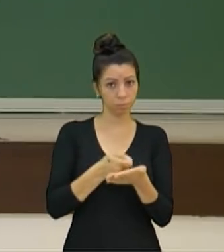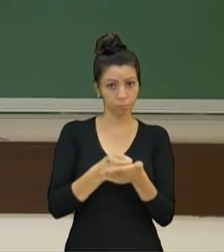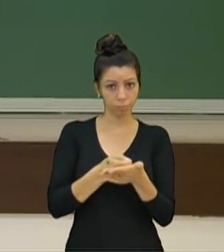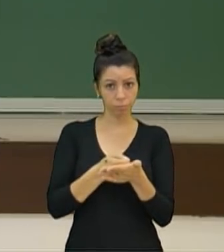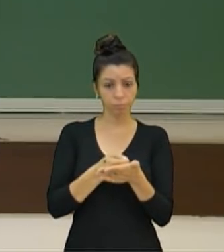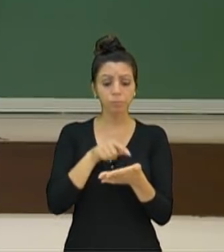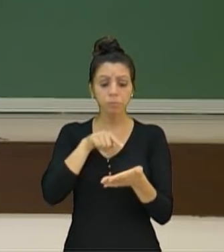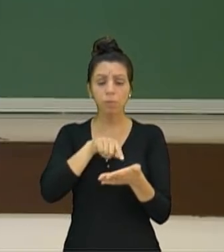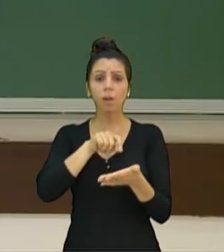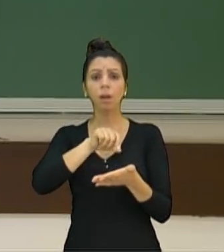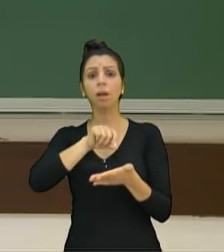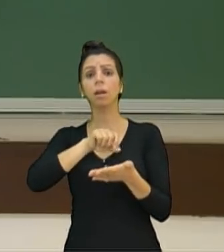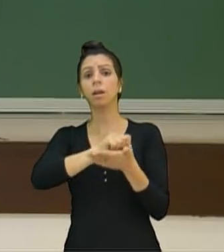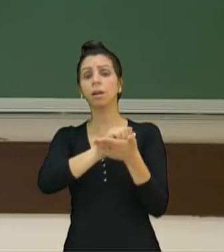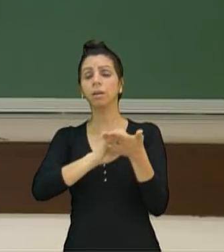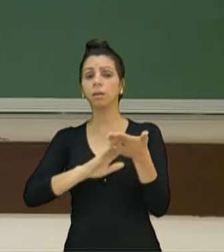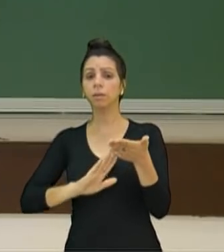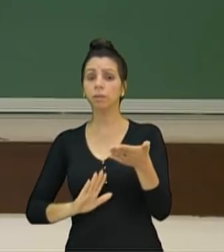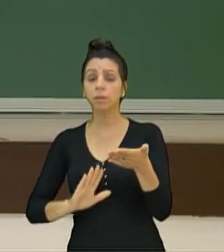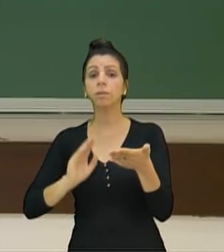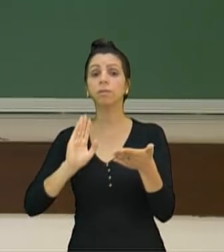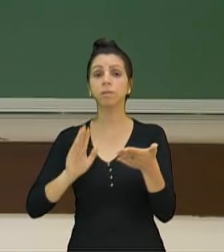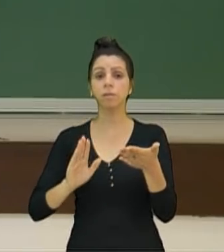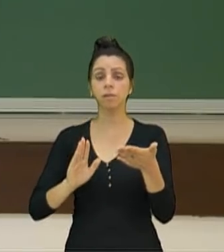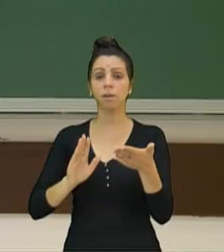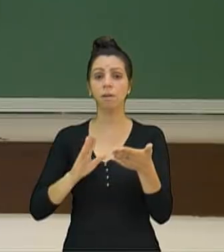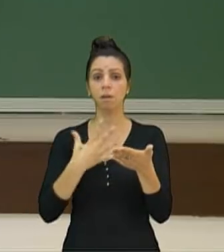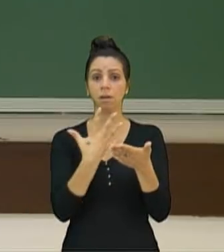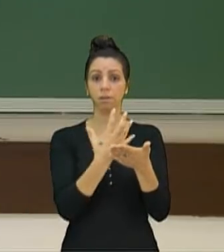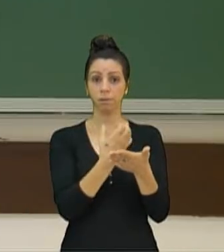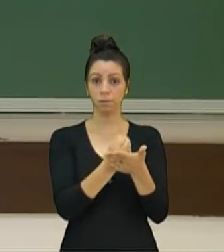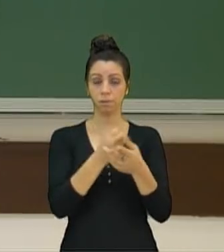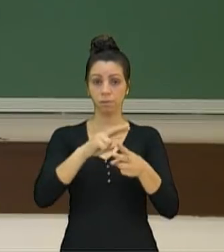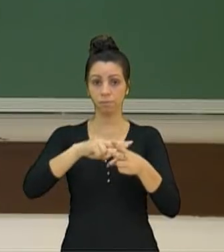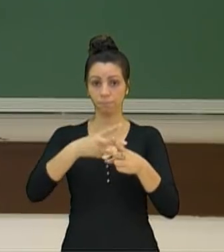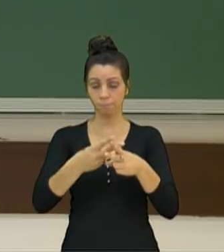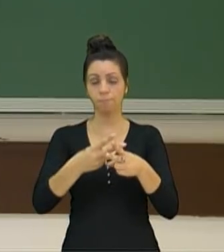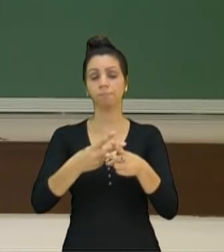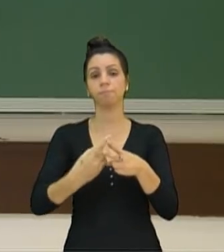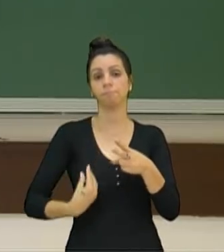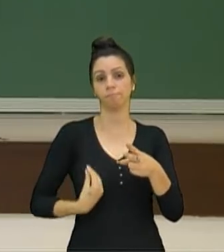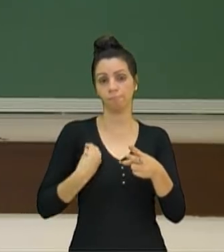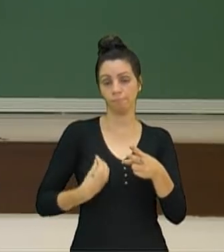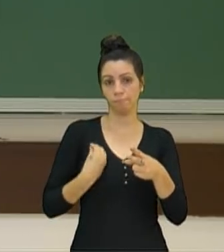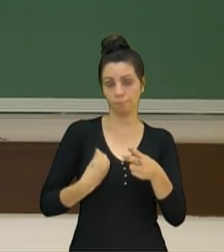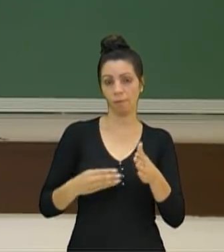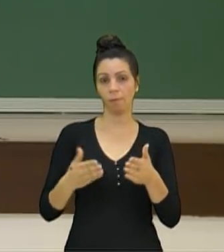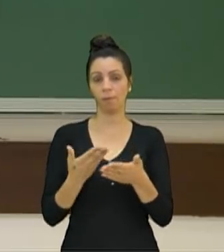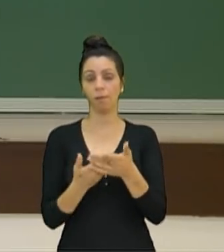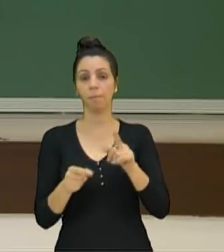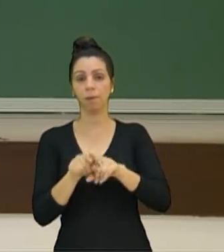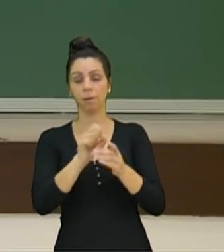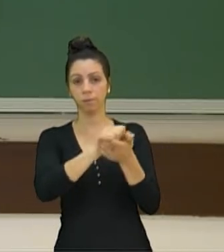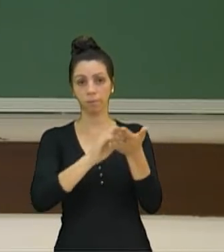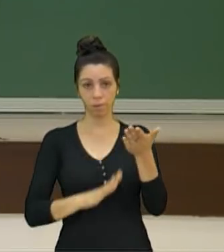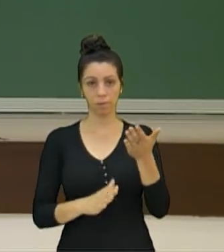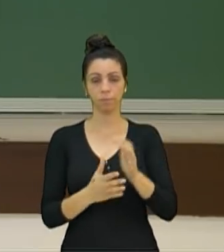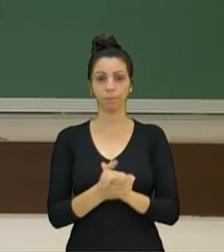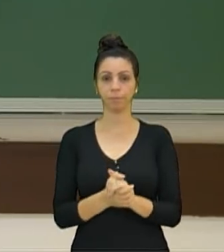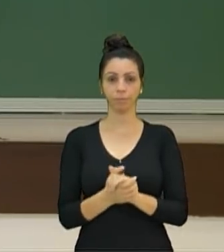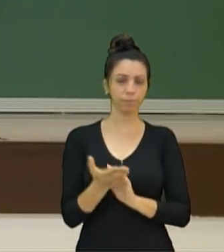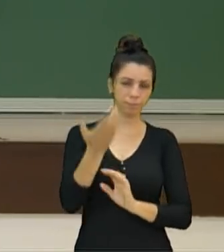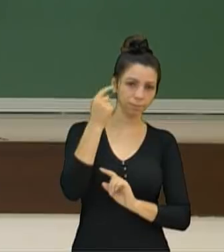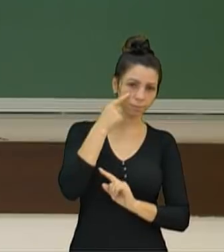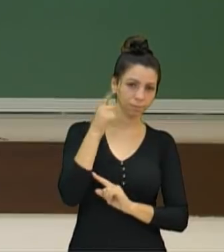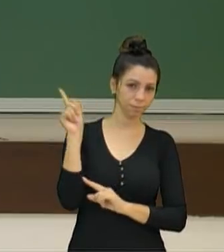essa atividade, você já vai estar registrando a sua frequência na aula e também a atividade. Vamos